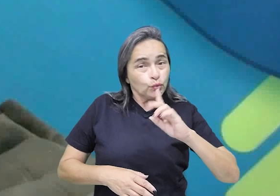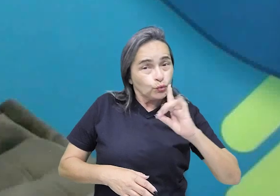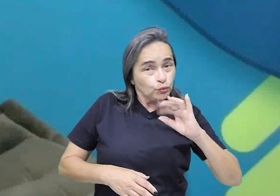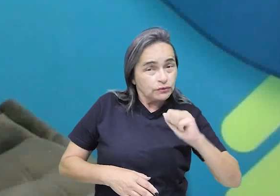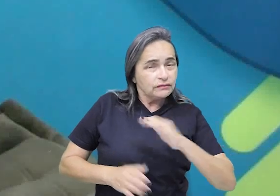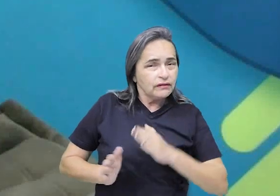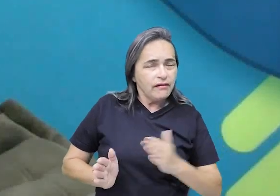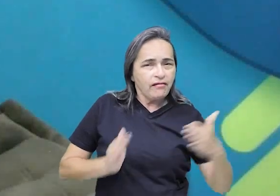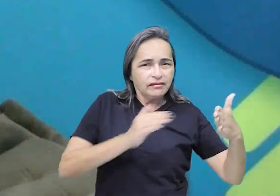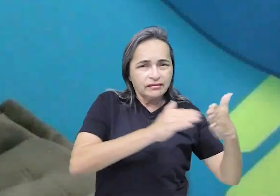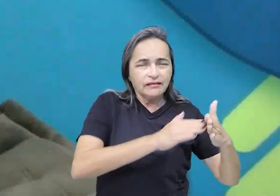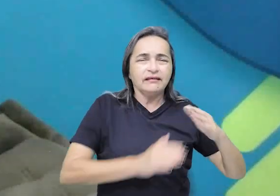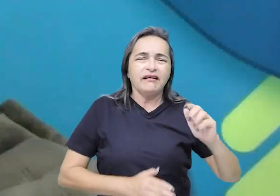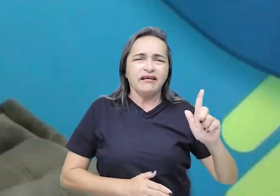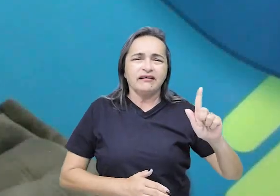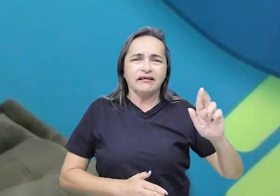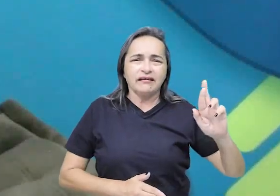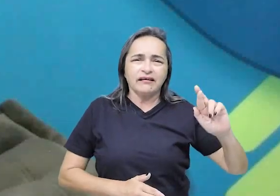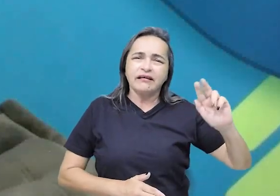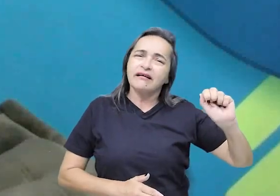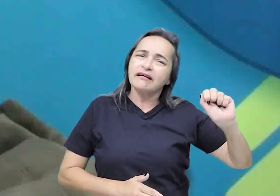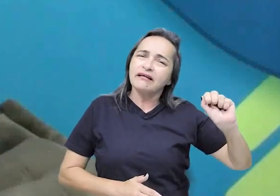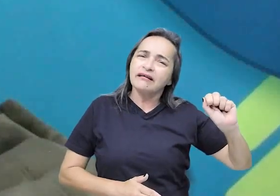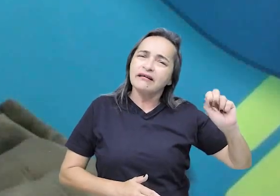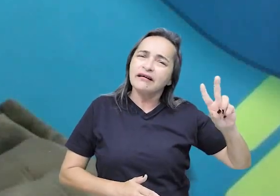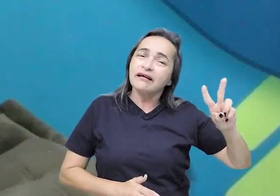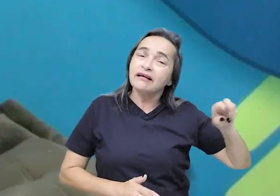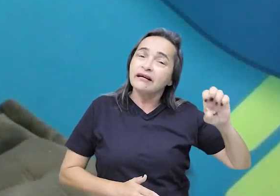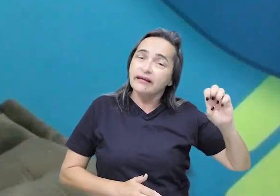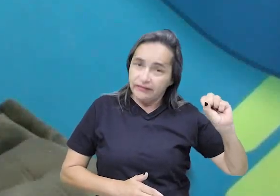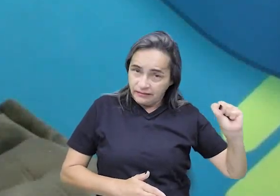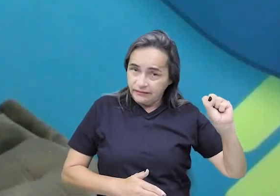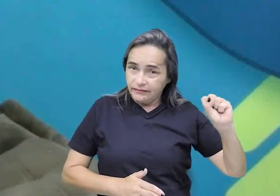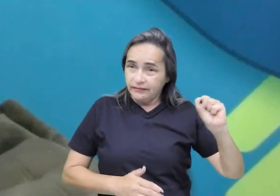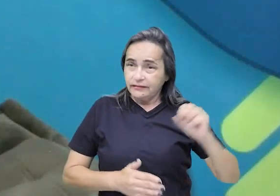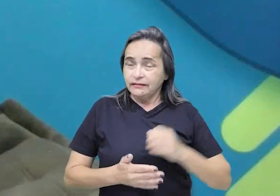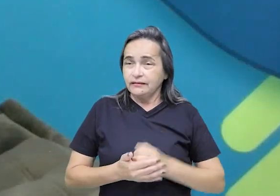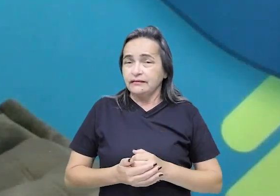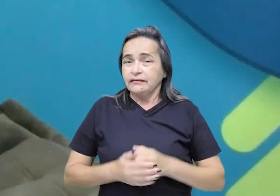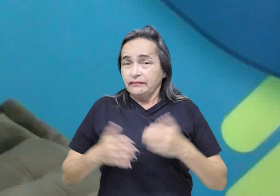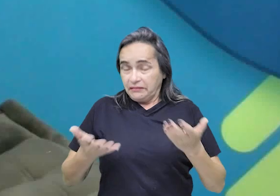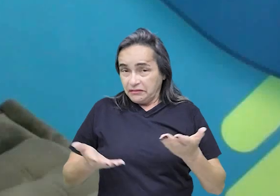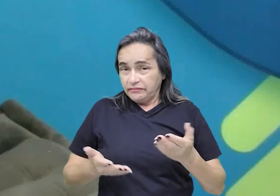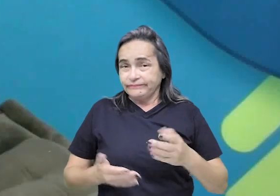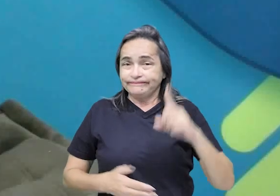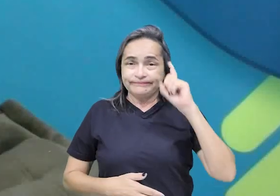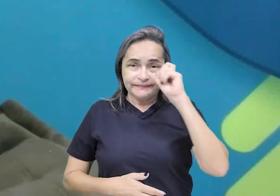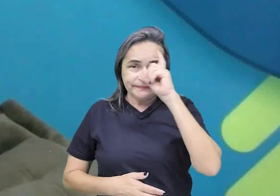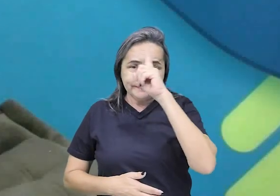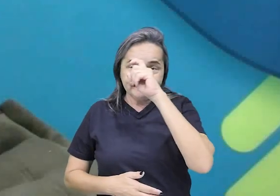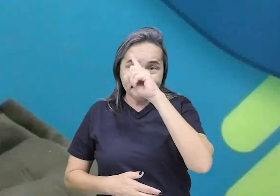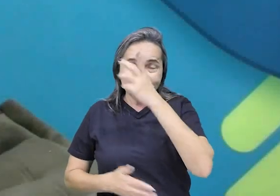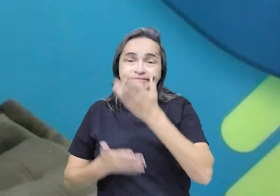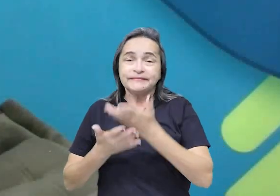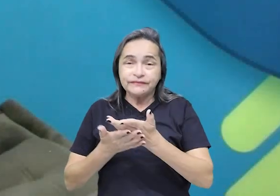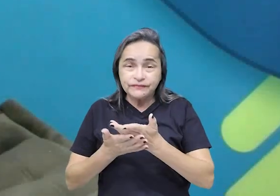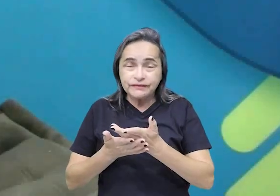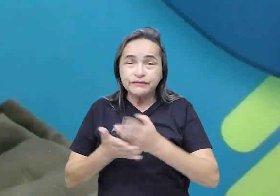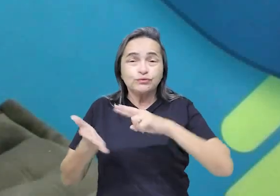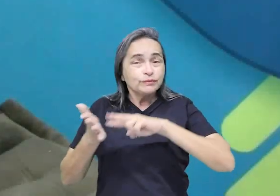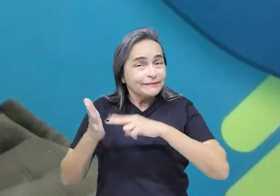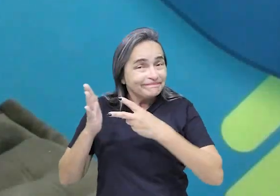perda auditiva é algo muito complexo, né? É bem complicado da gente definir. Eu estou definindo de uma maneira mais,